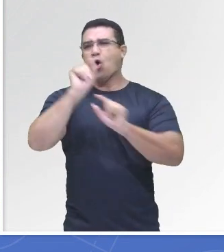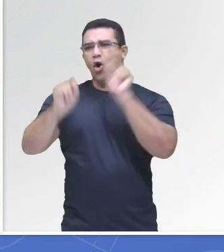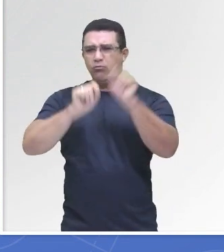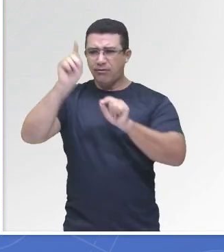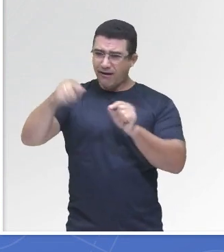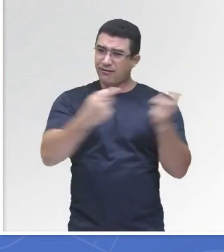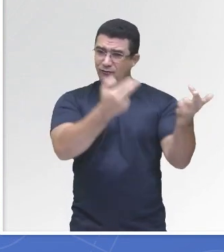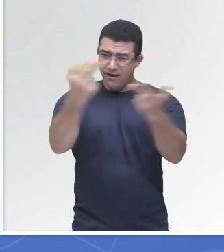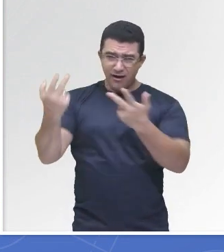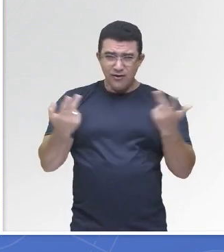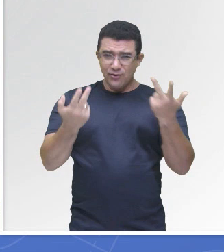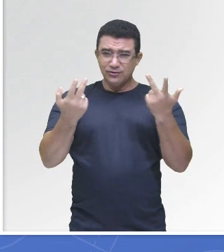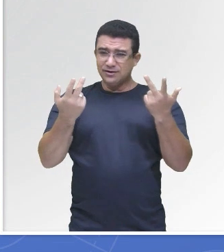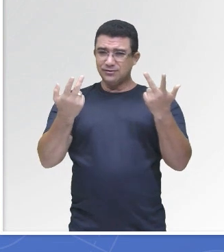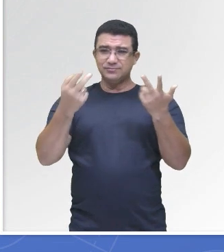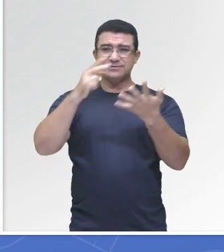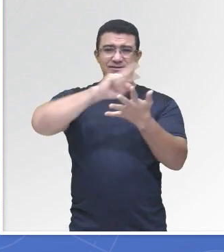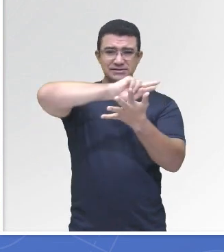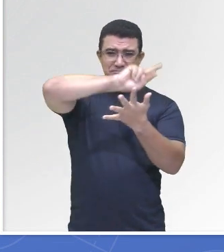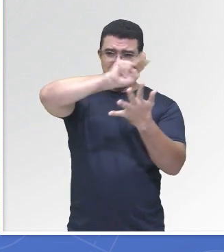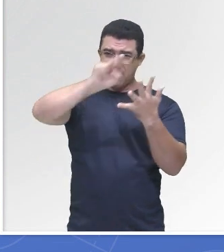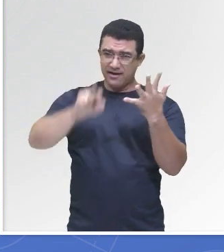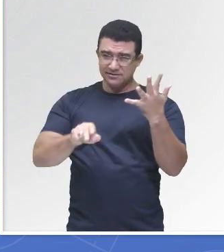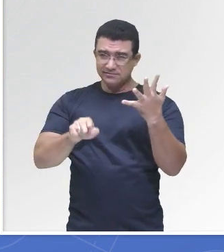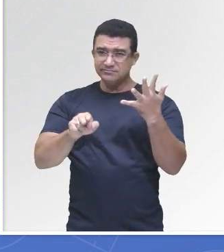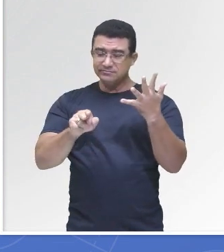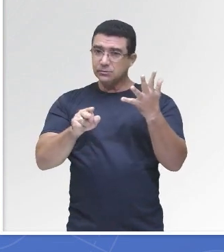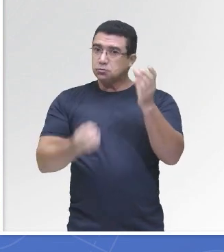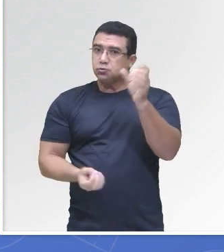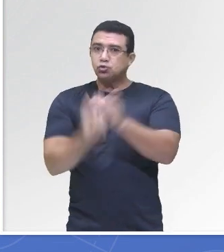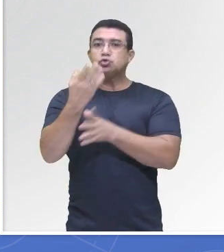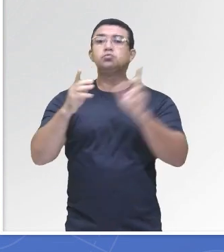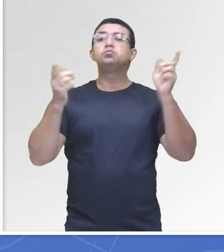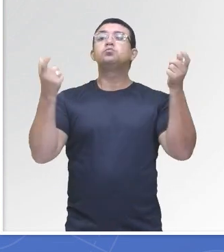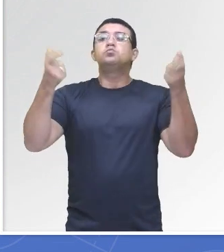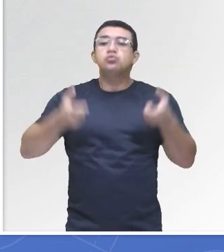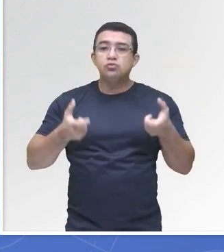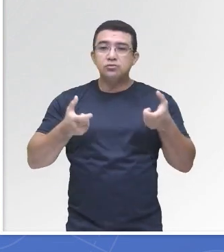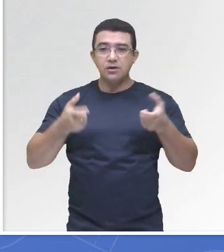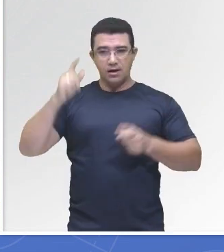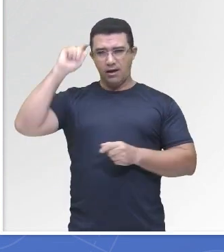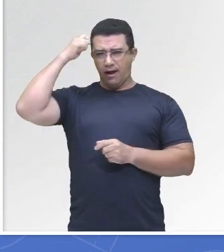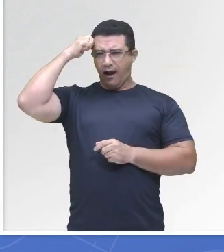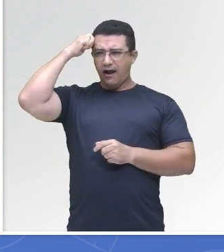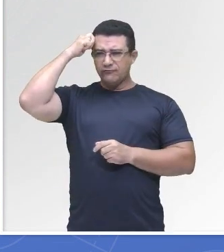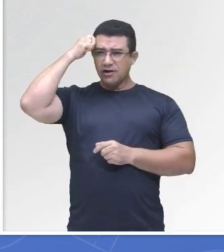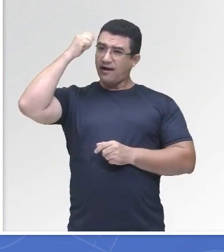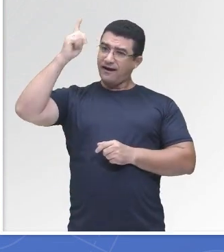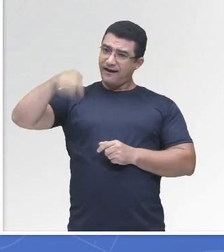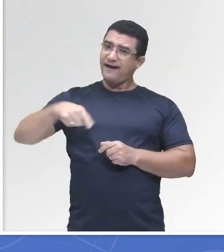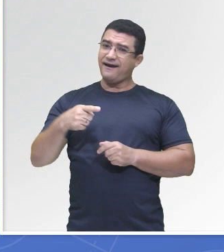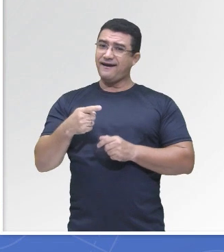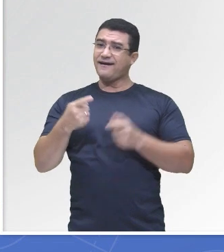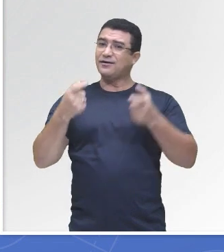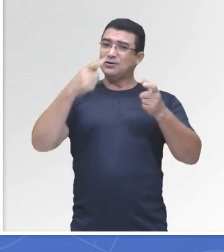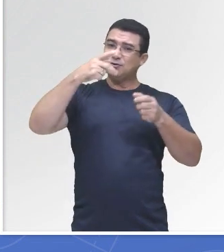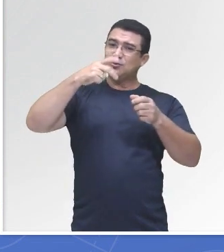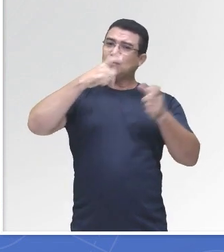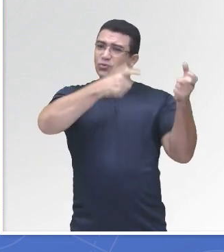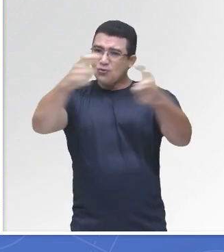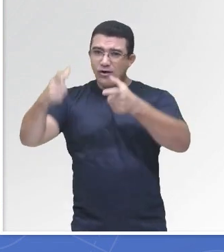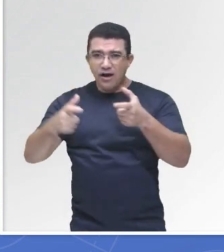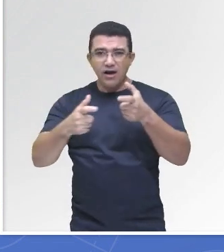mesma espécie, que para a ciência atual surgiu na África, isso mesmo. A África é considerada o berço